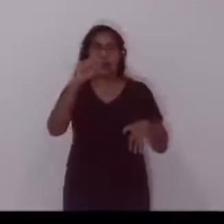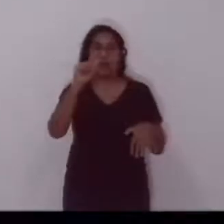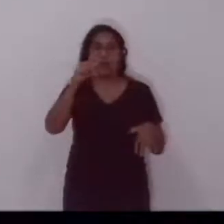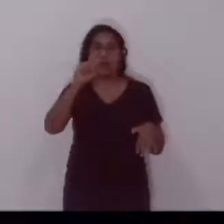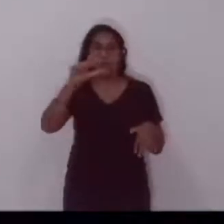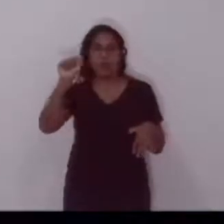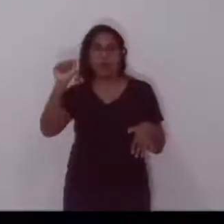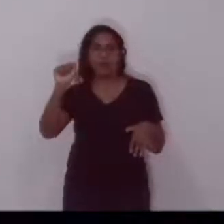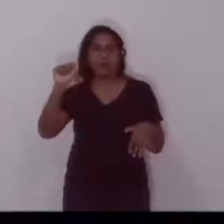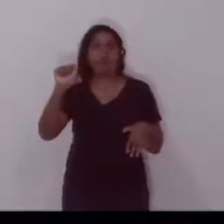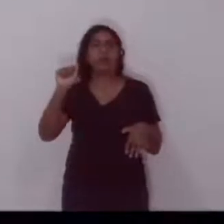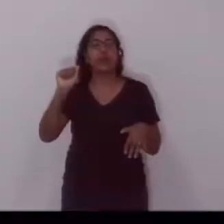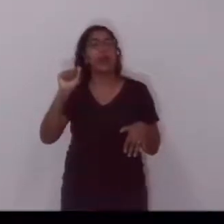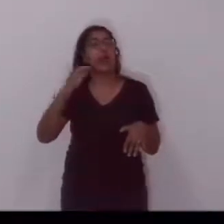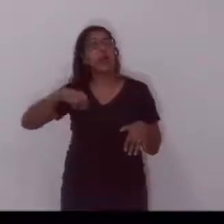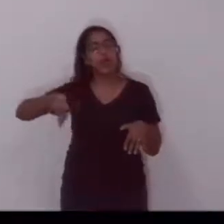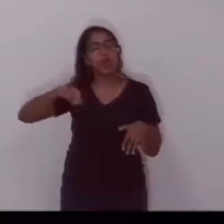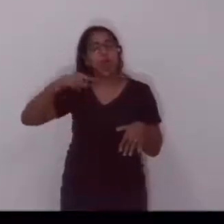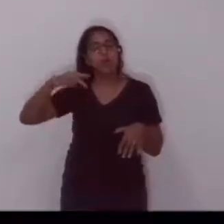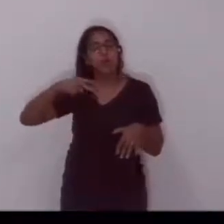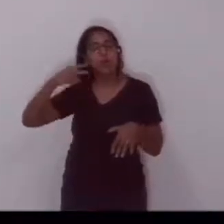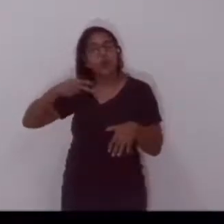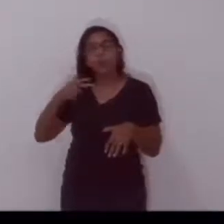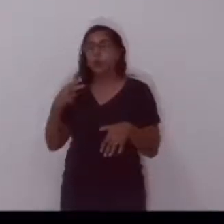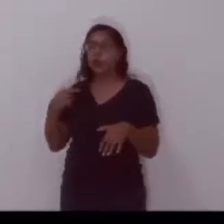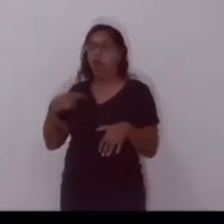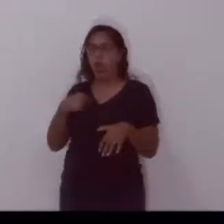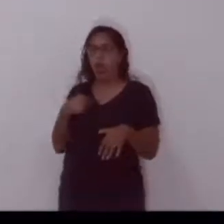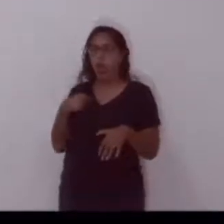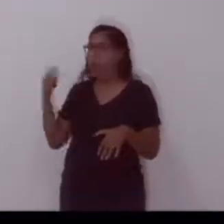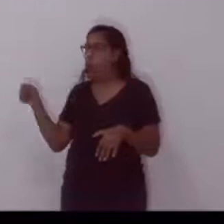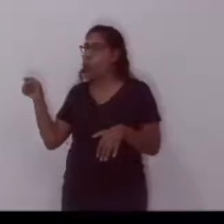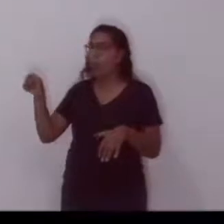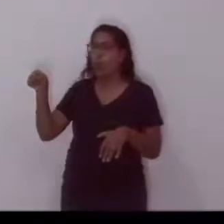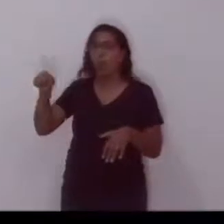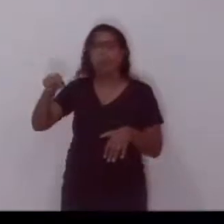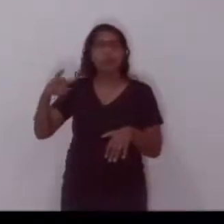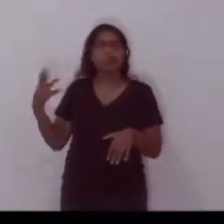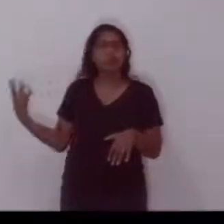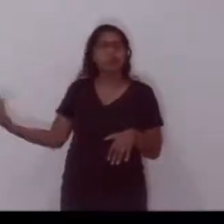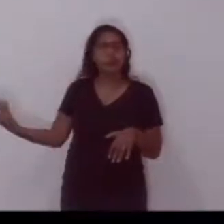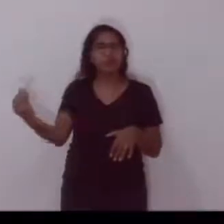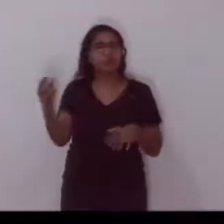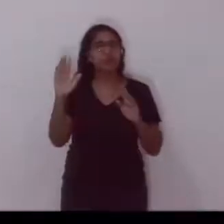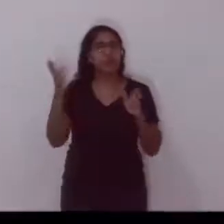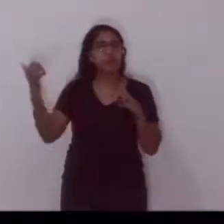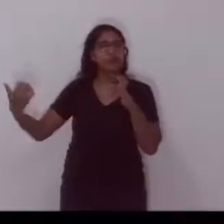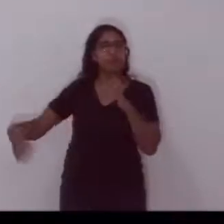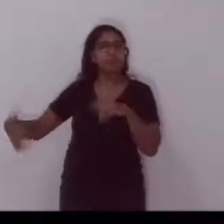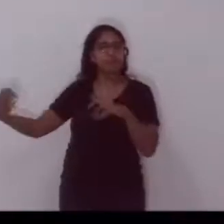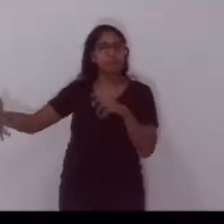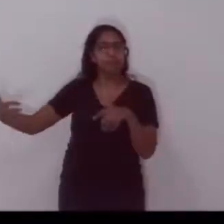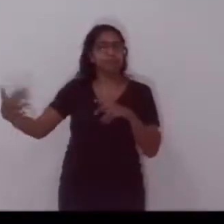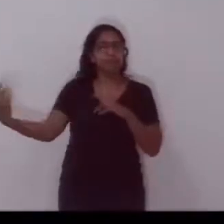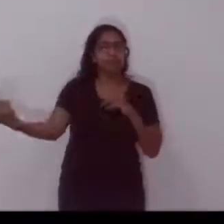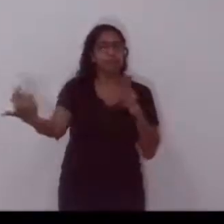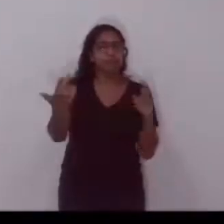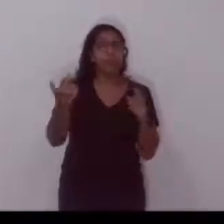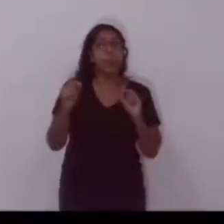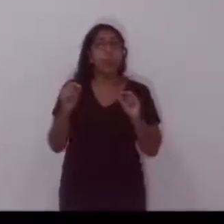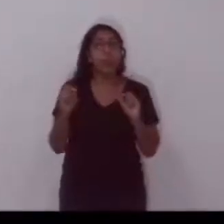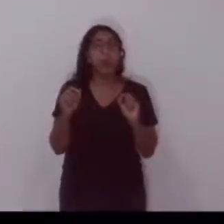constantemente, nós aqui, vereadores, temos falado, não só o meu trabalho, mas outros vereadores já falaram também da preocupação